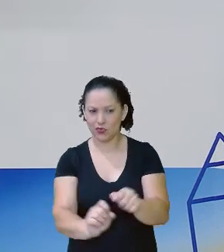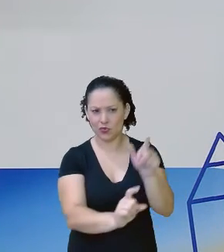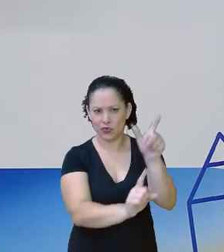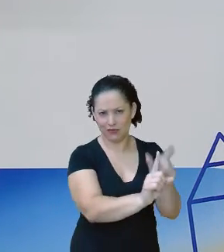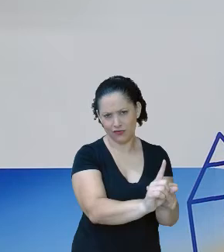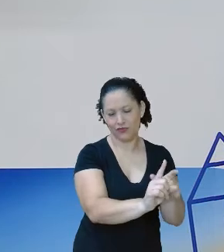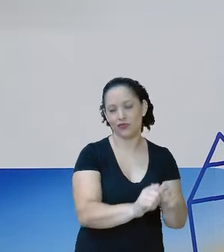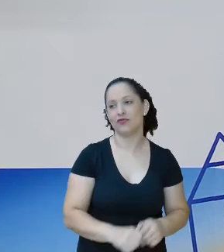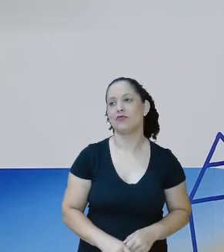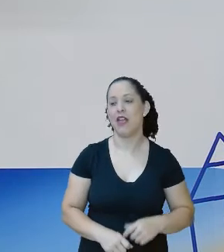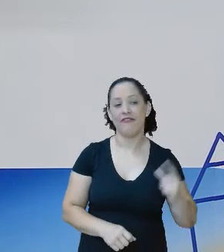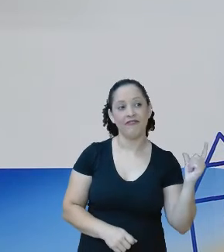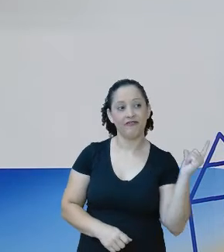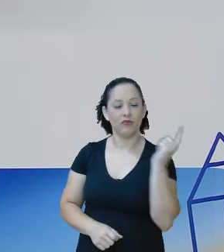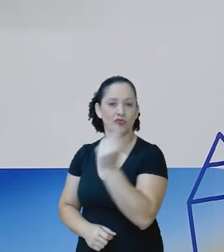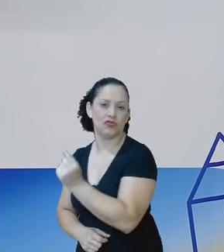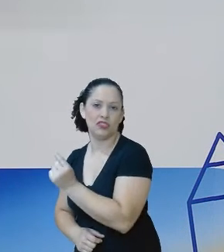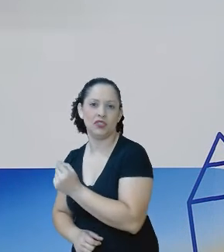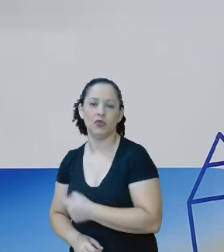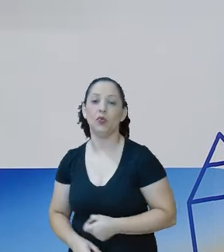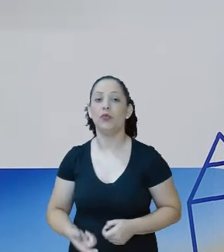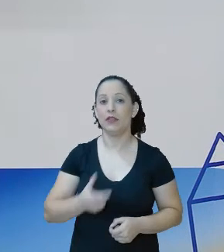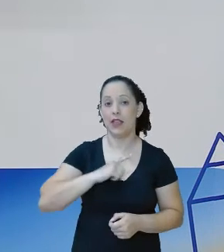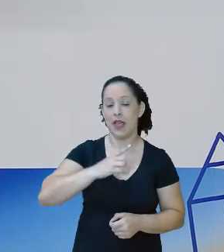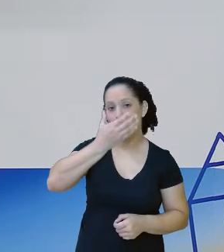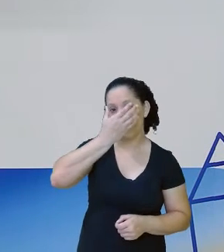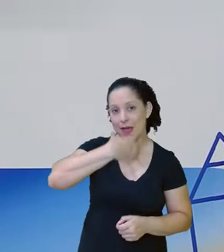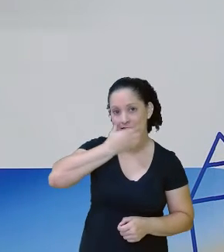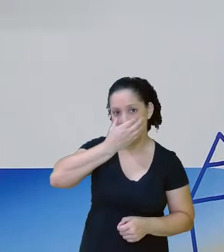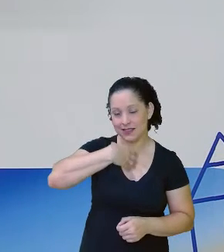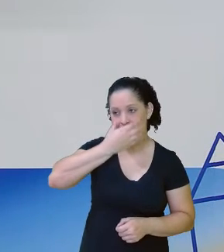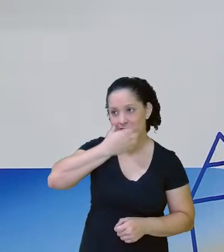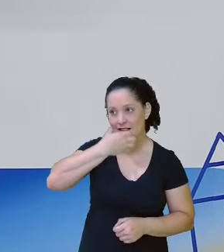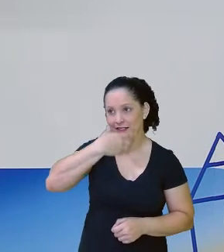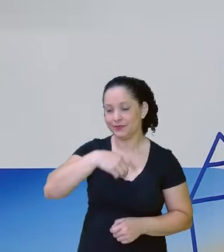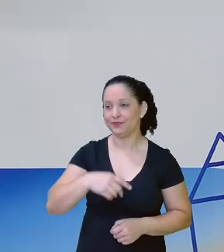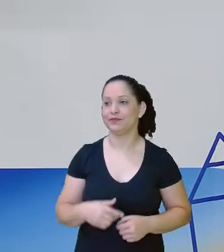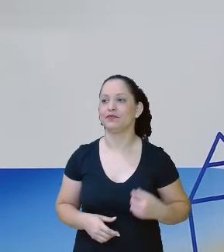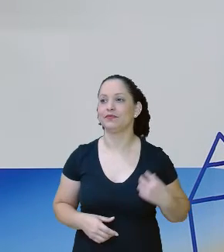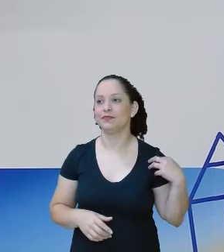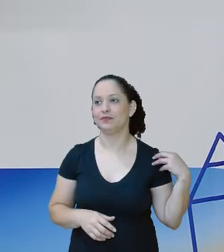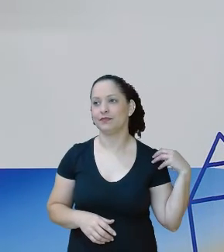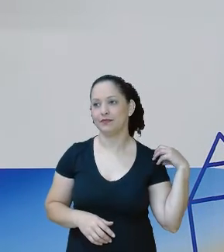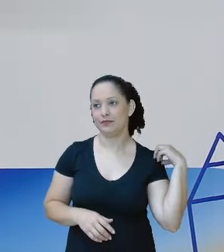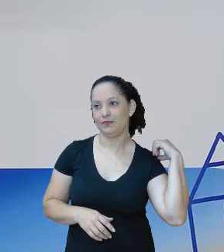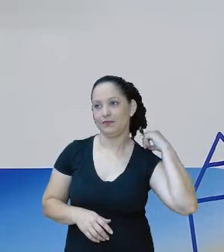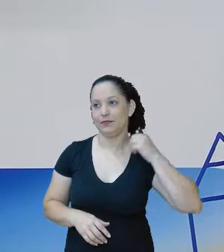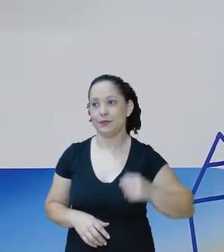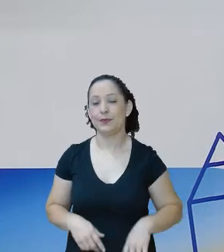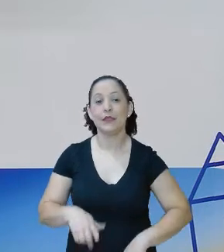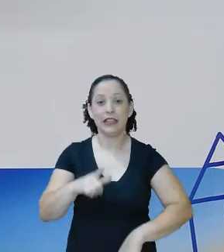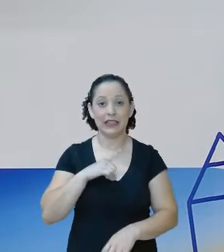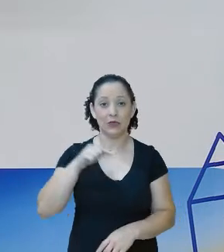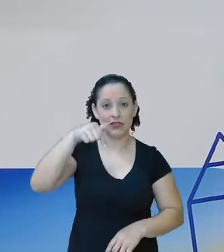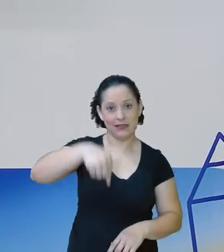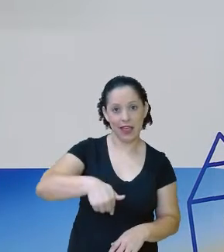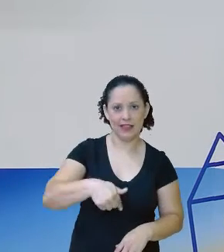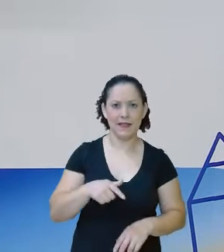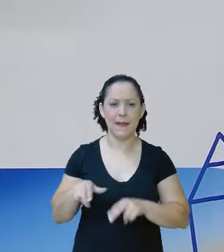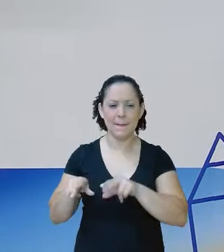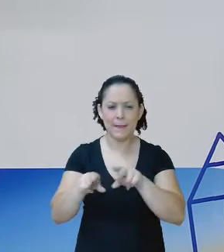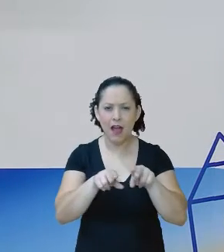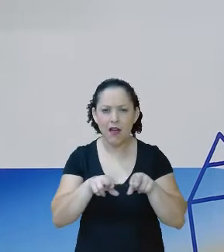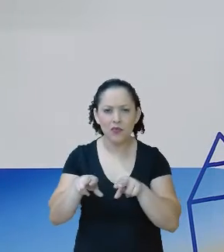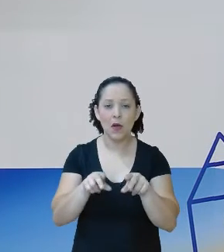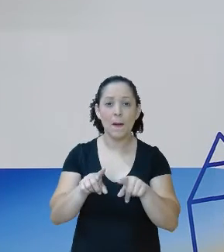Neve, fugiu da madrasta, fala da maçã, não é? Fala que dos anões, no caso, seriam seus 7 irmãos. E ela